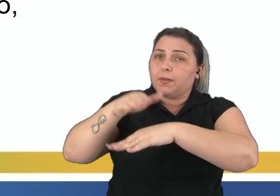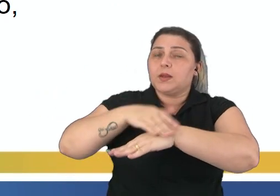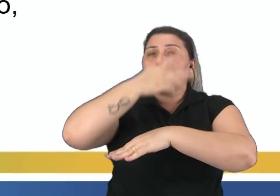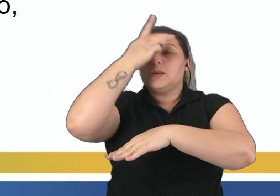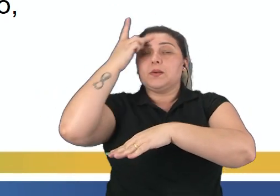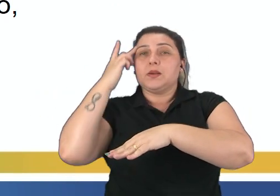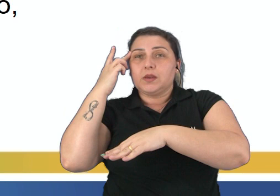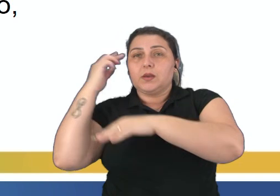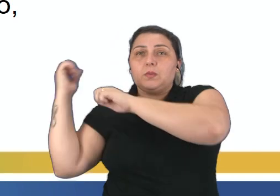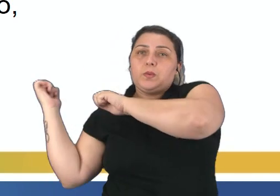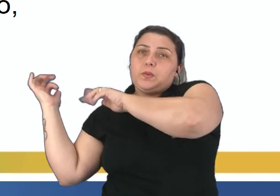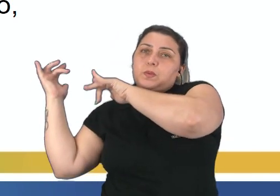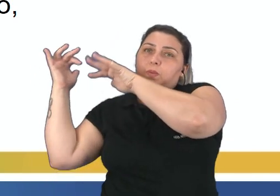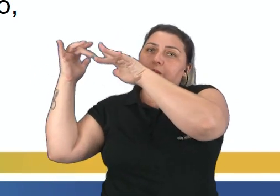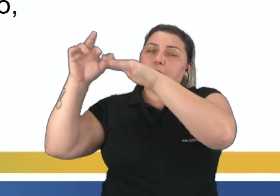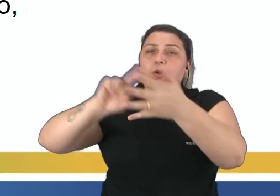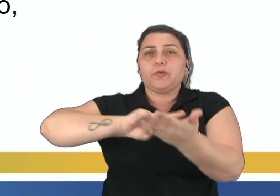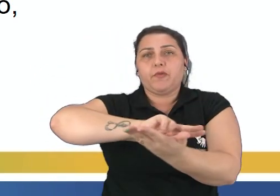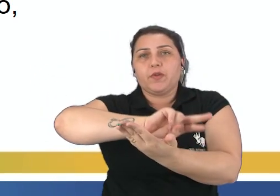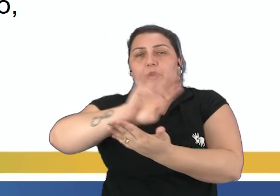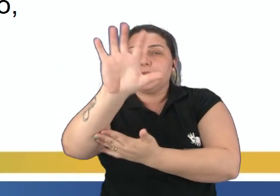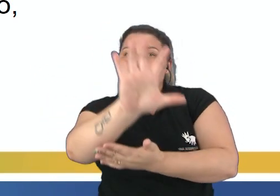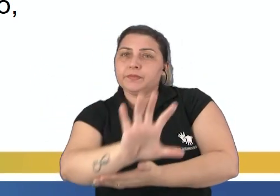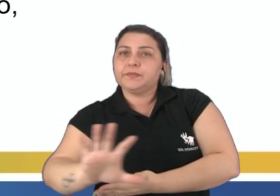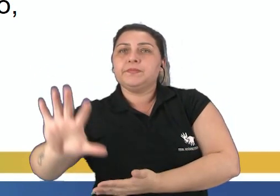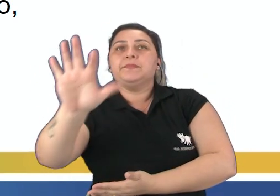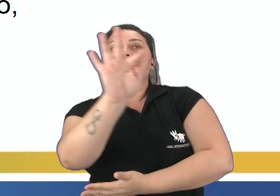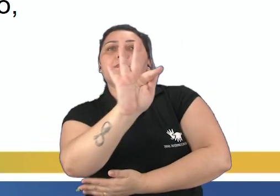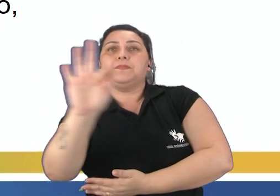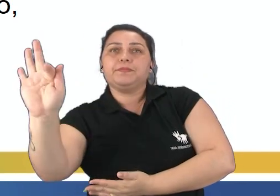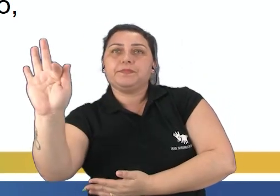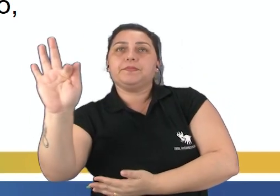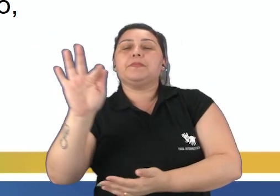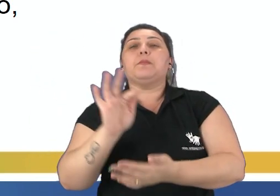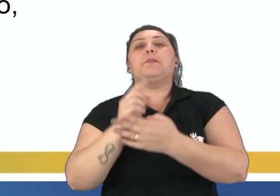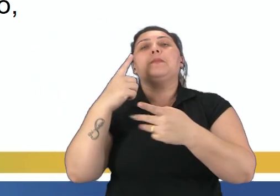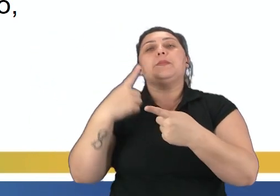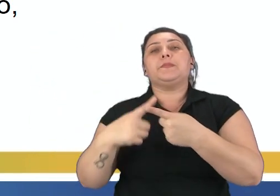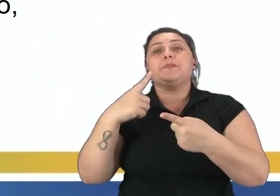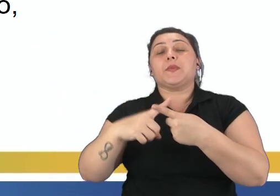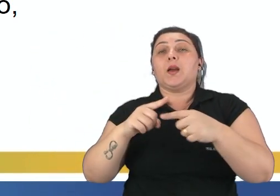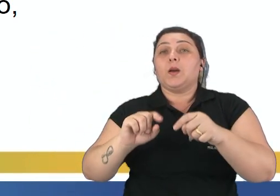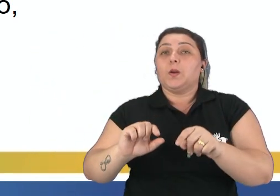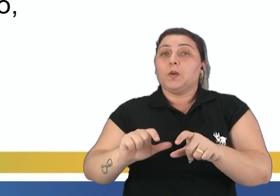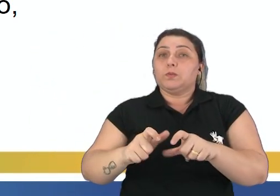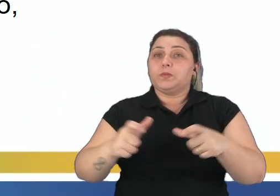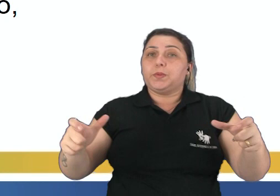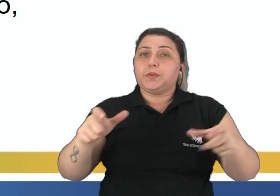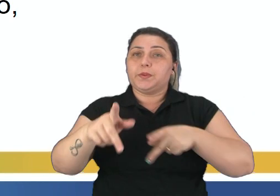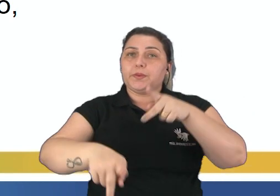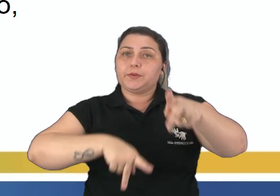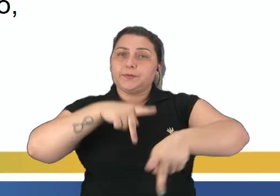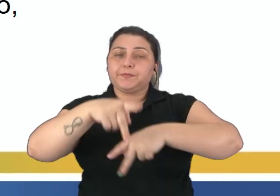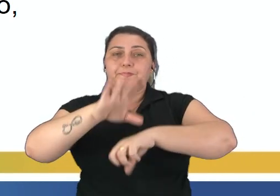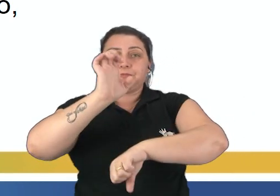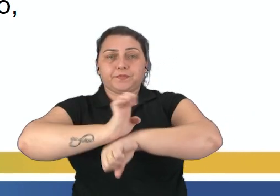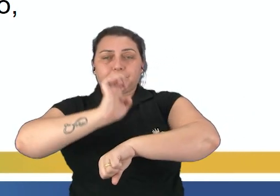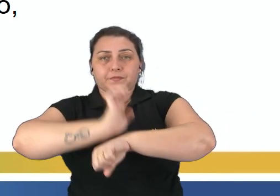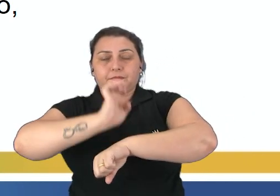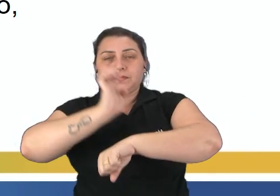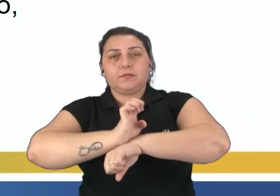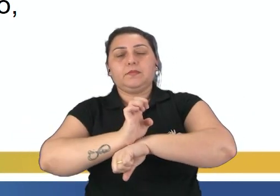mais pessoas de outras unidades da federação. Devido a esse aumento populacional, o estado